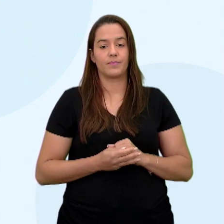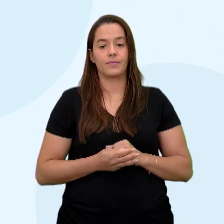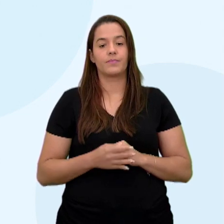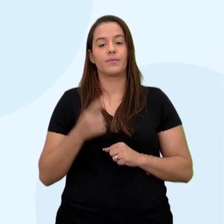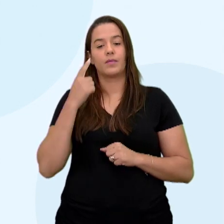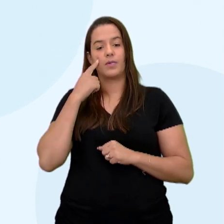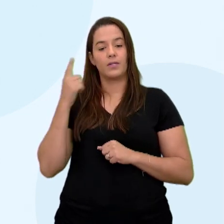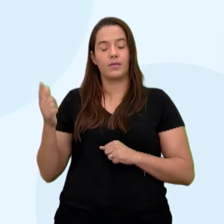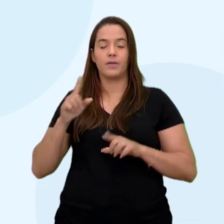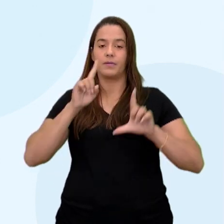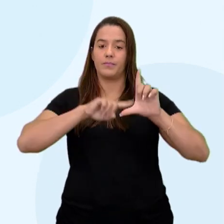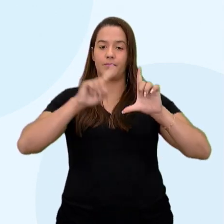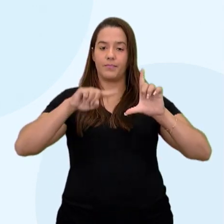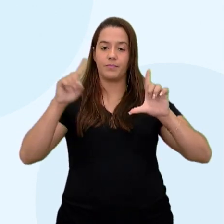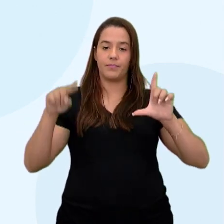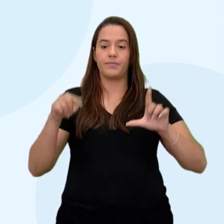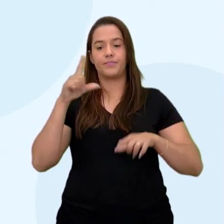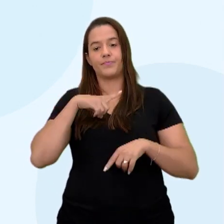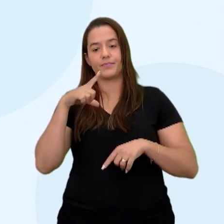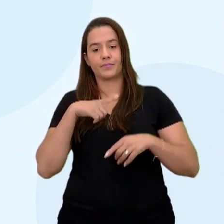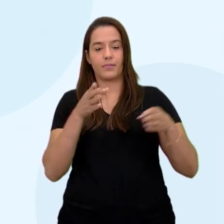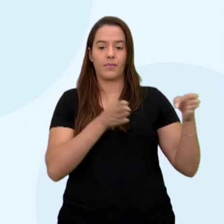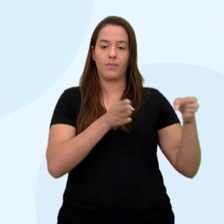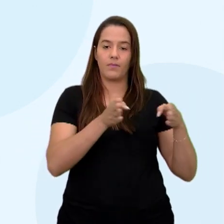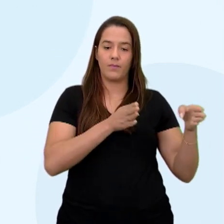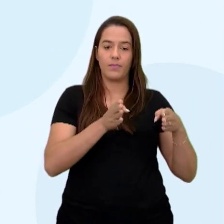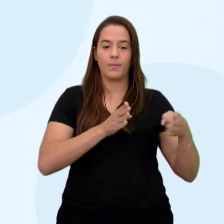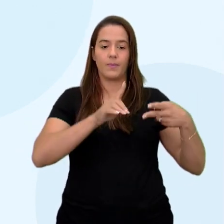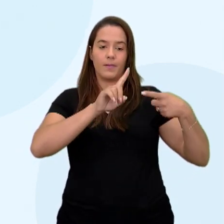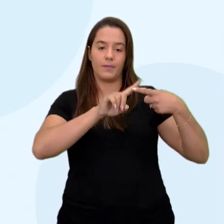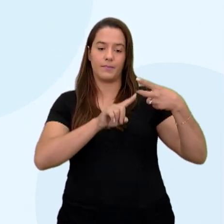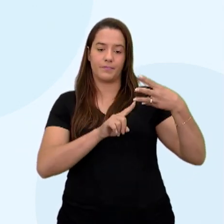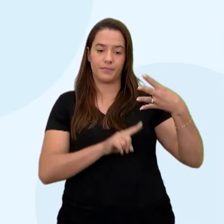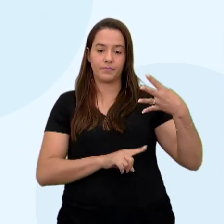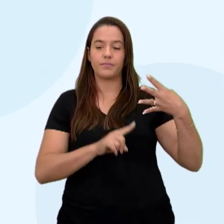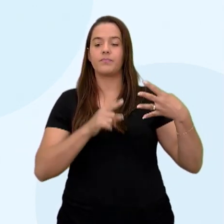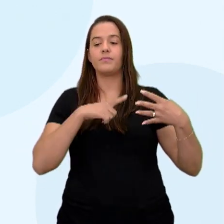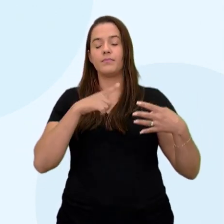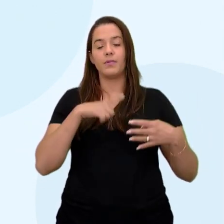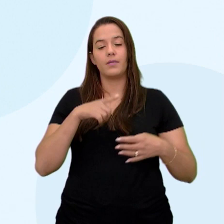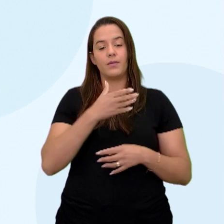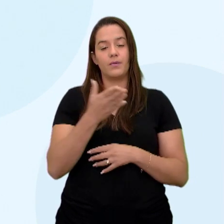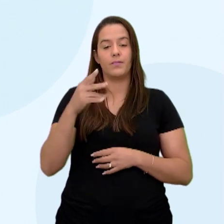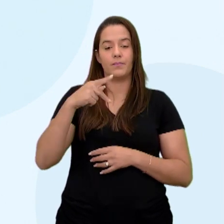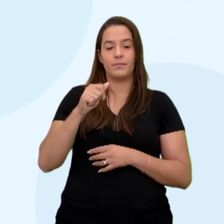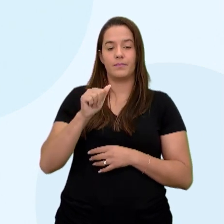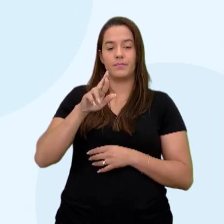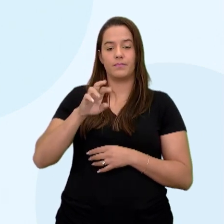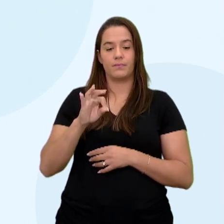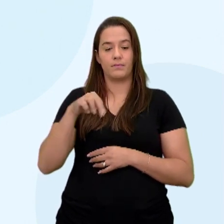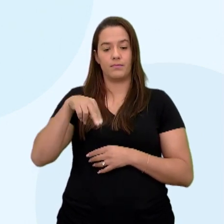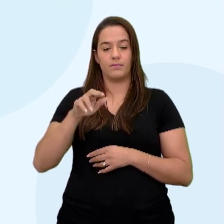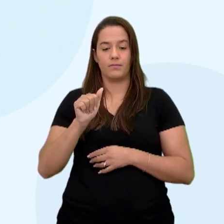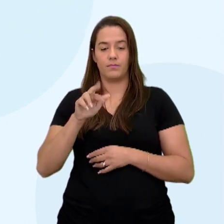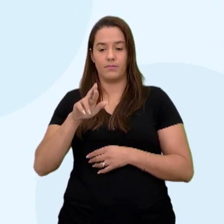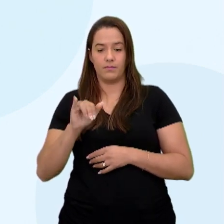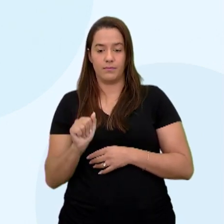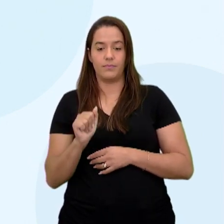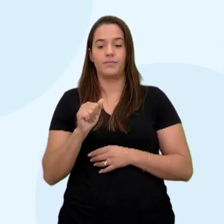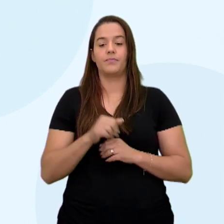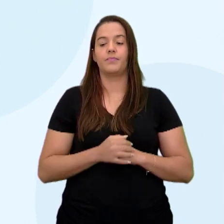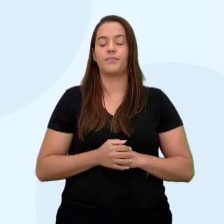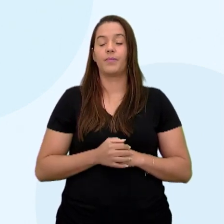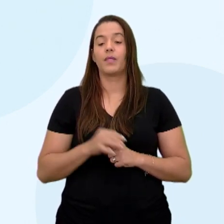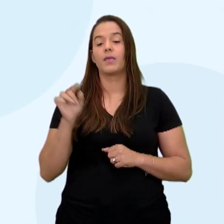temos lá os períodos Paleógeno, Neógeno e o Quaternário. E aí nós temos, no